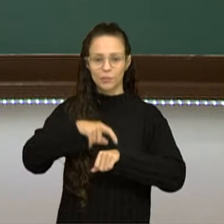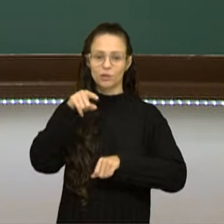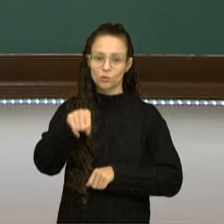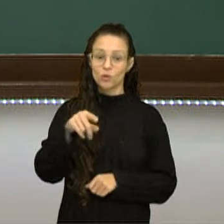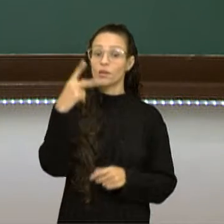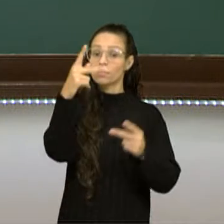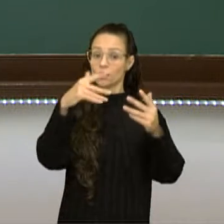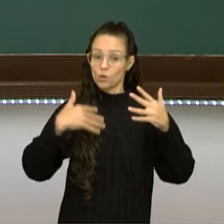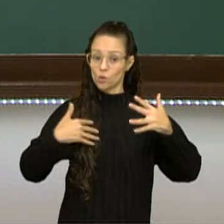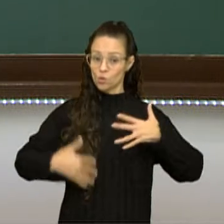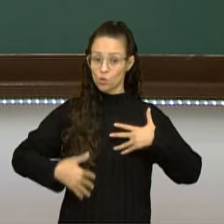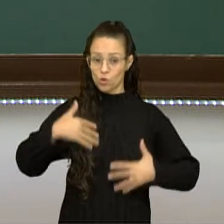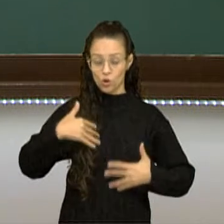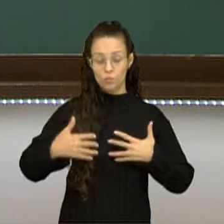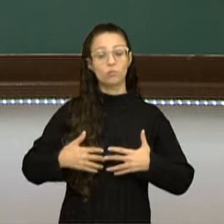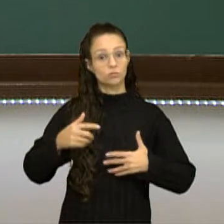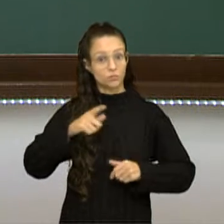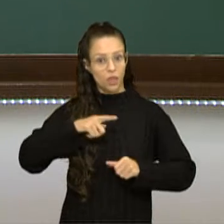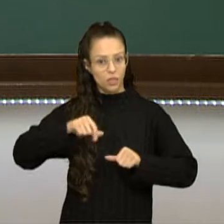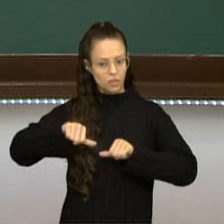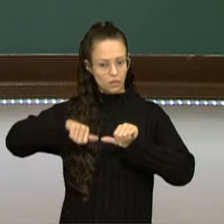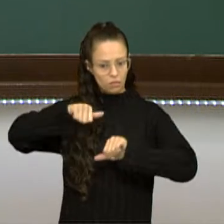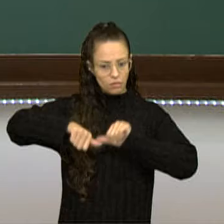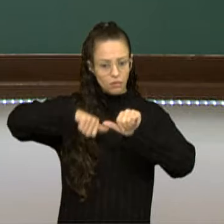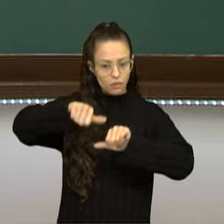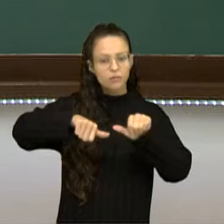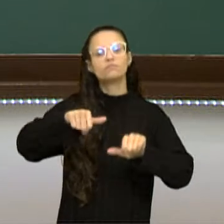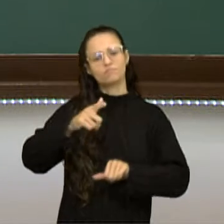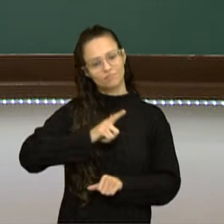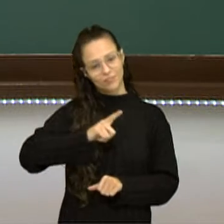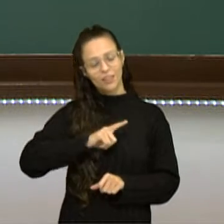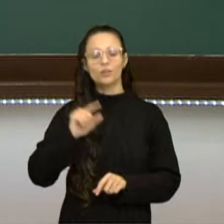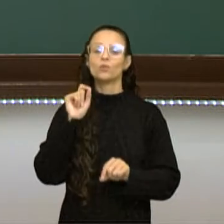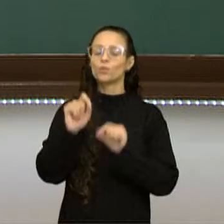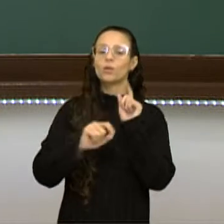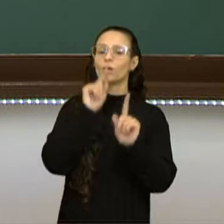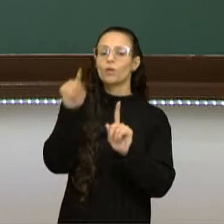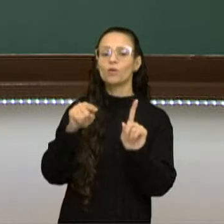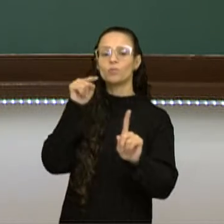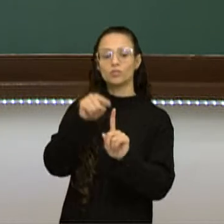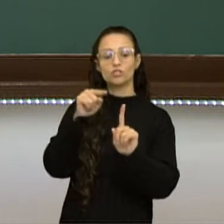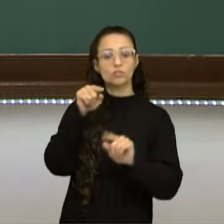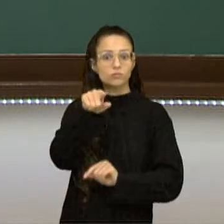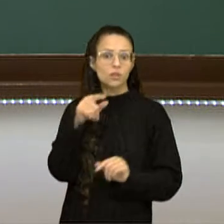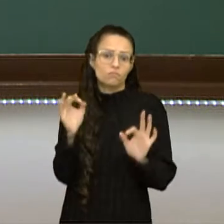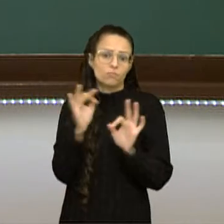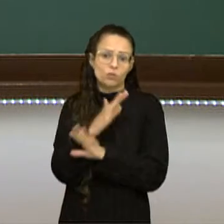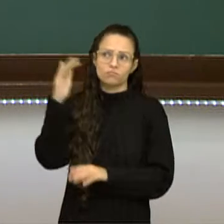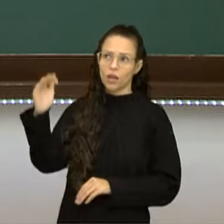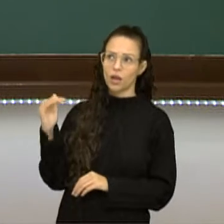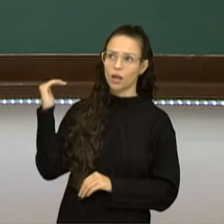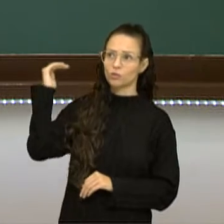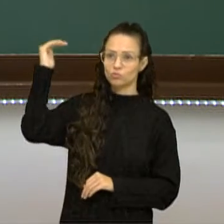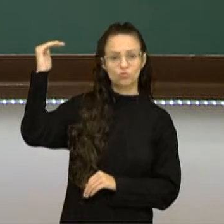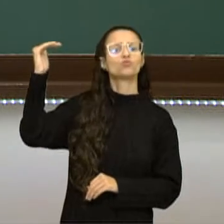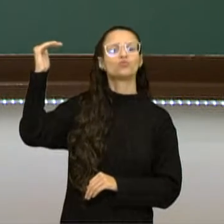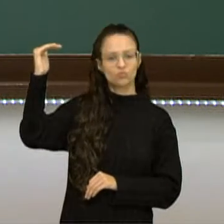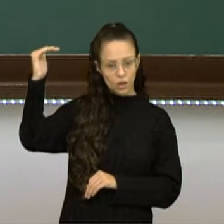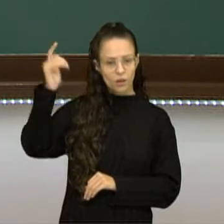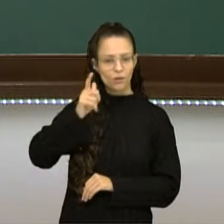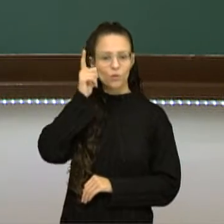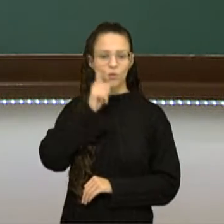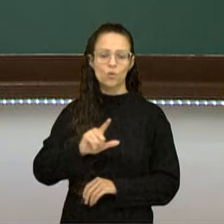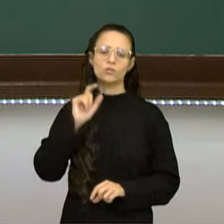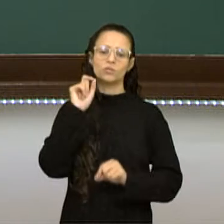que o seu corpo está passando por essas transformações para que você se transforme num adulto e para que você atinja